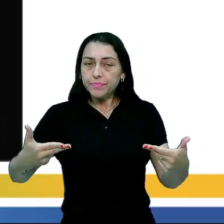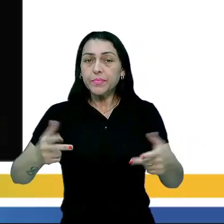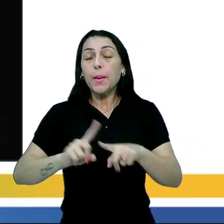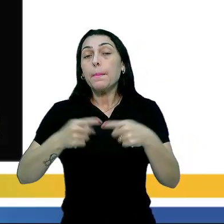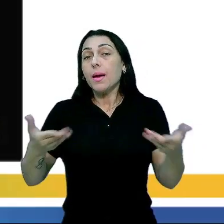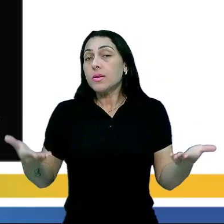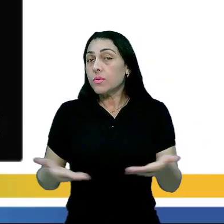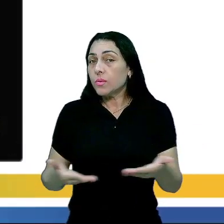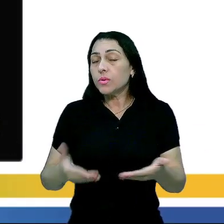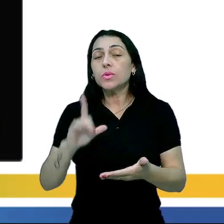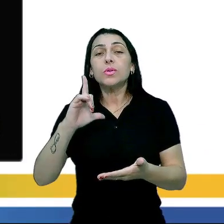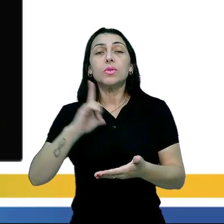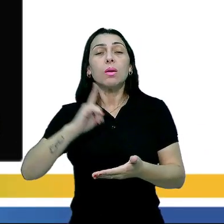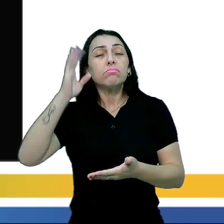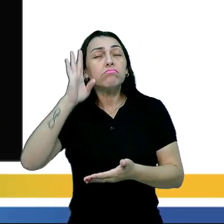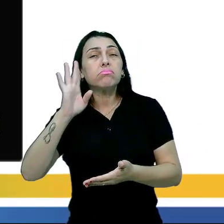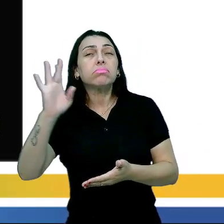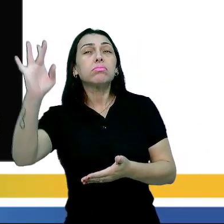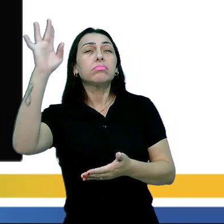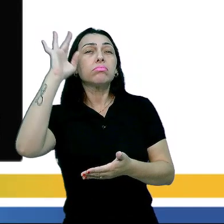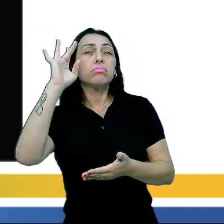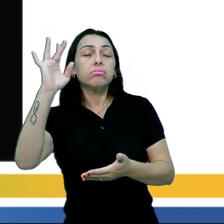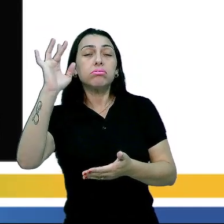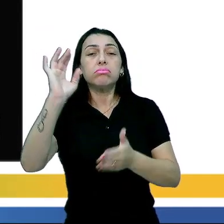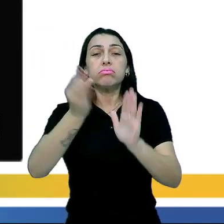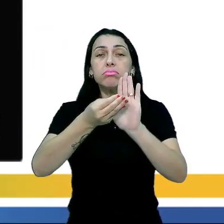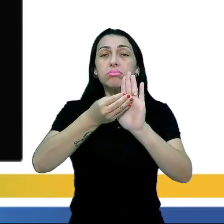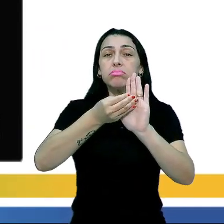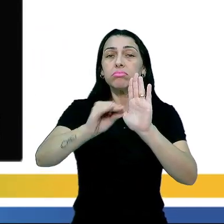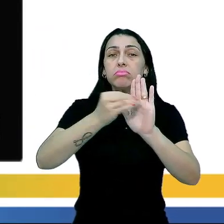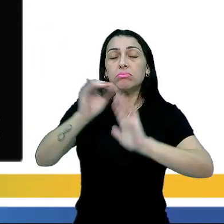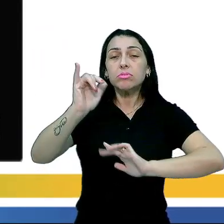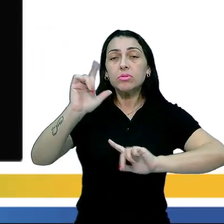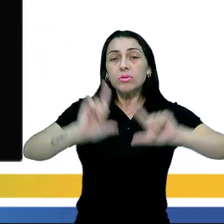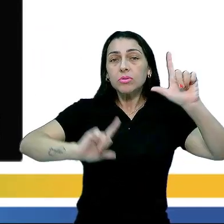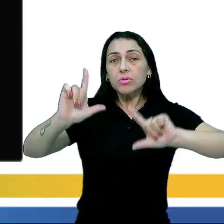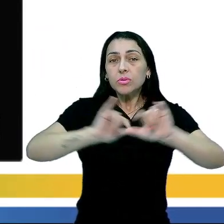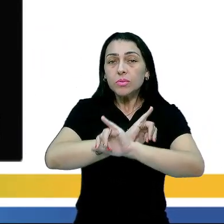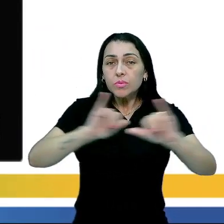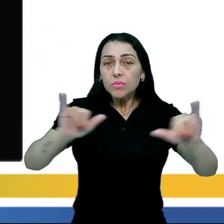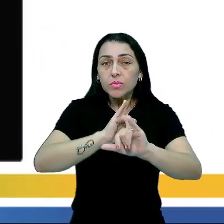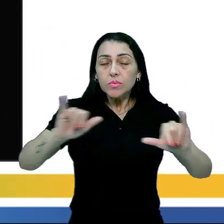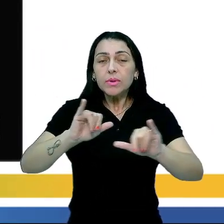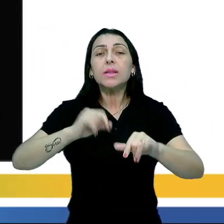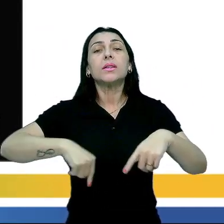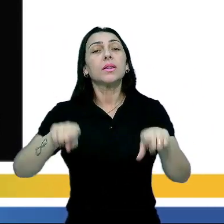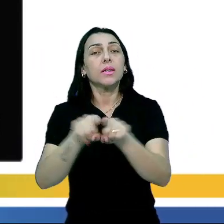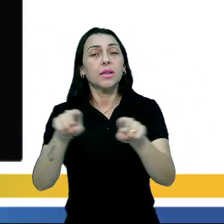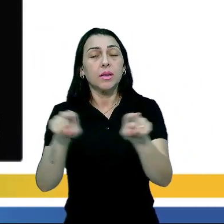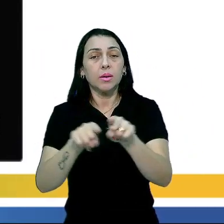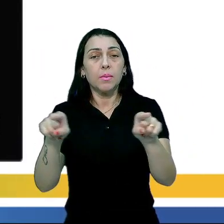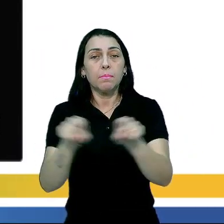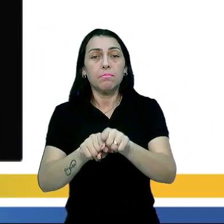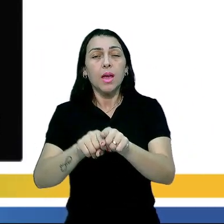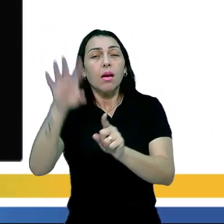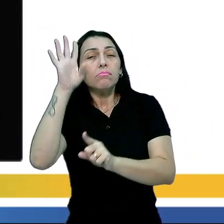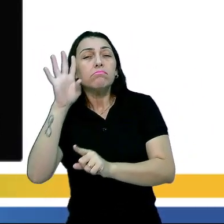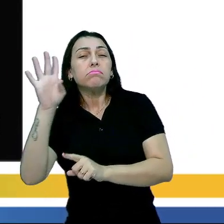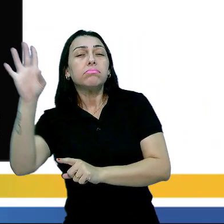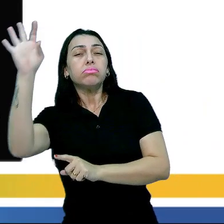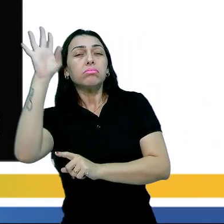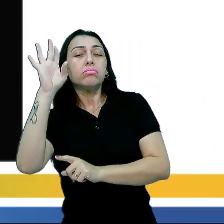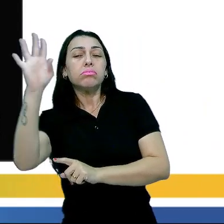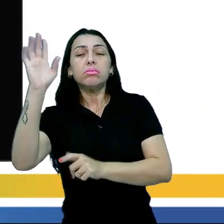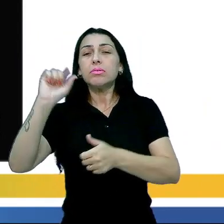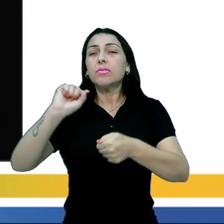Mas hoje nós temos o fetiche da publicidade. A publicidade, ela é também uma mágica que